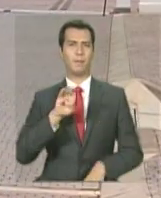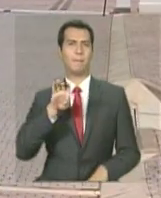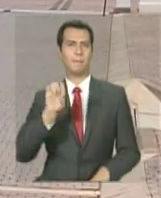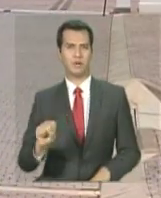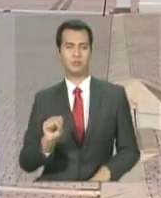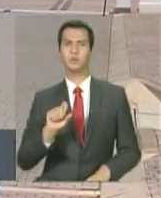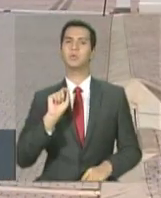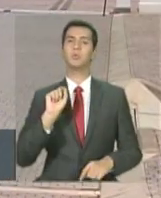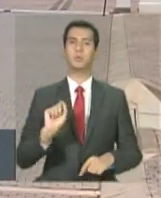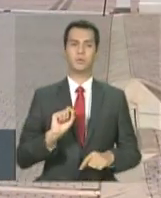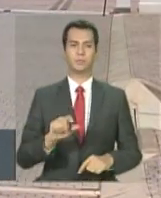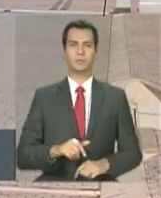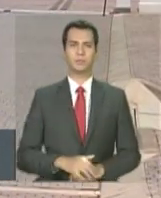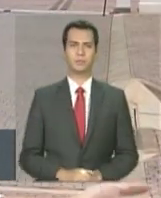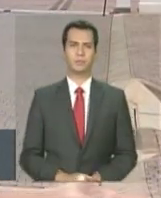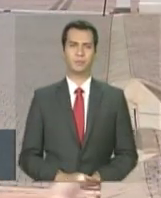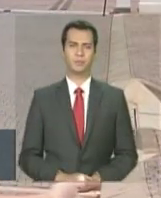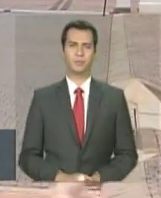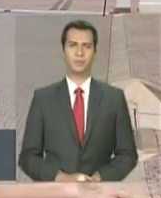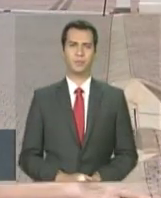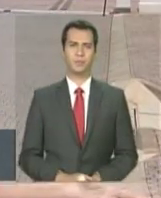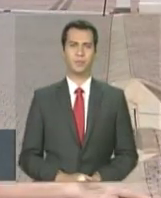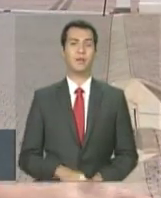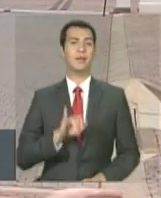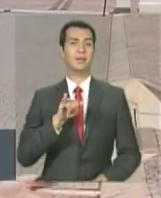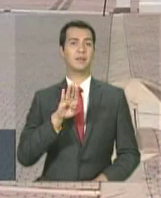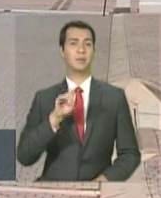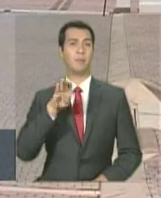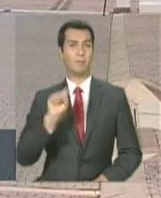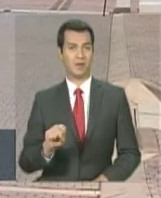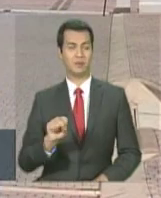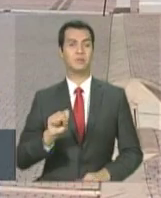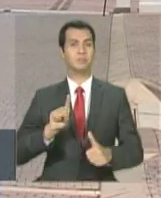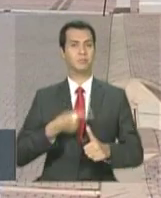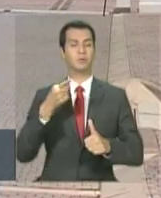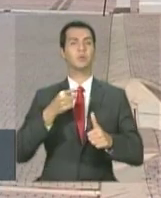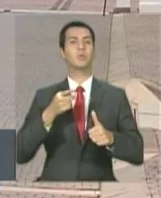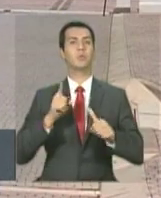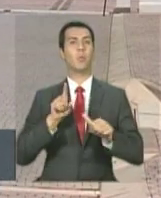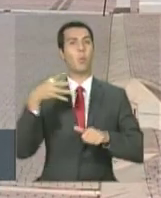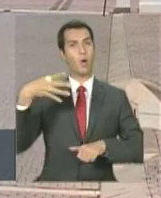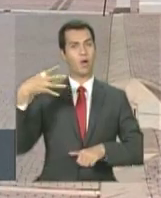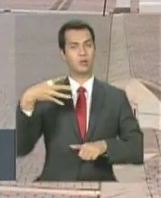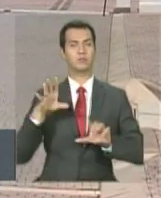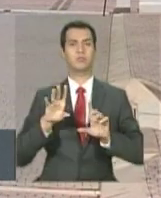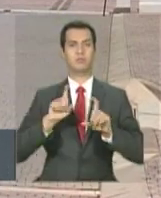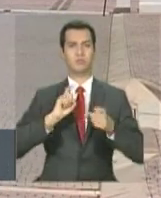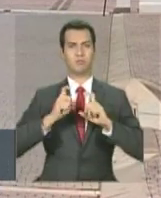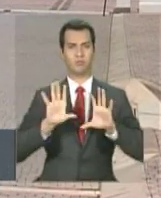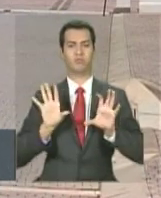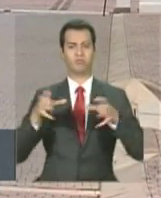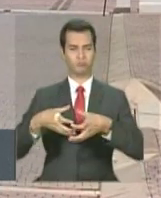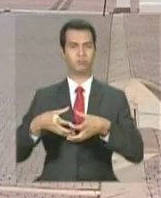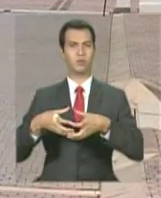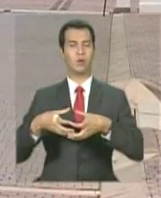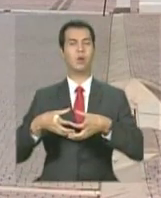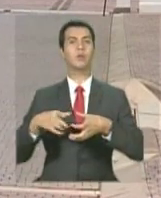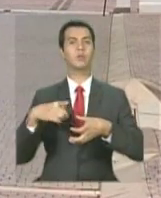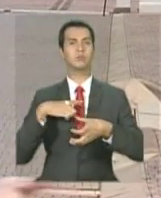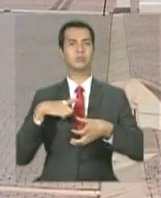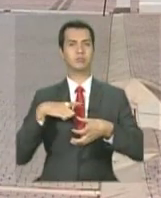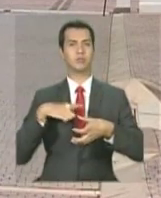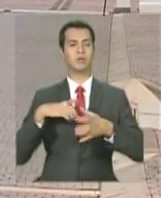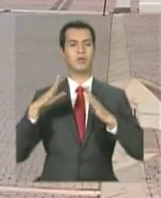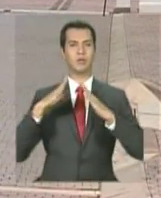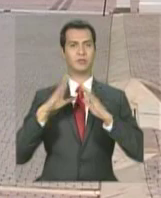do Fórum de Diálogo IBAS acontece aqui na Casa de Governo, em Pretória, capital administrativa da África do Sul. Os chefes de Estado